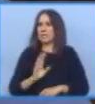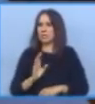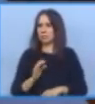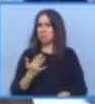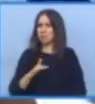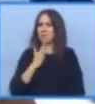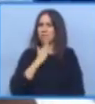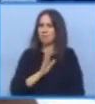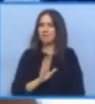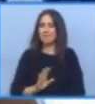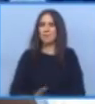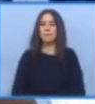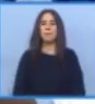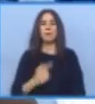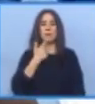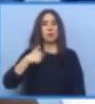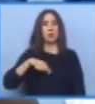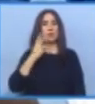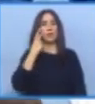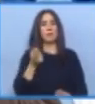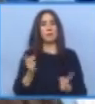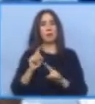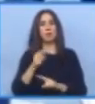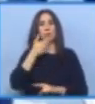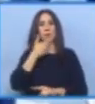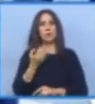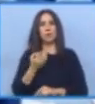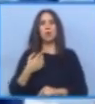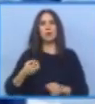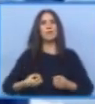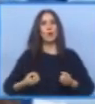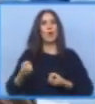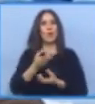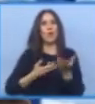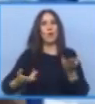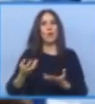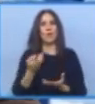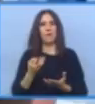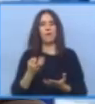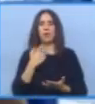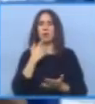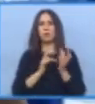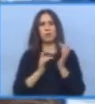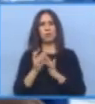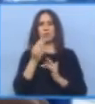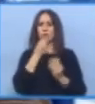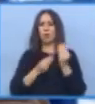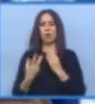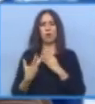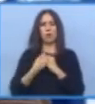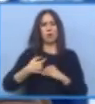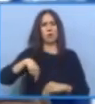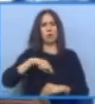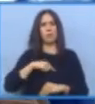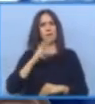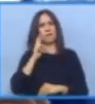quer dizer, nós que fizemos a experiência do ressuscitado, isso a gente então partilha entre nós, não é? E dizemos que Jesus come connosco e que